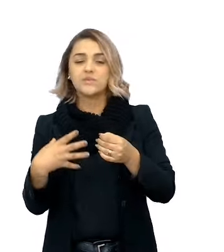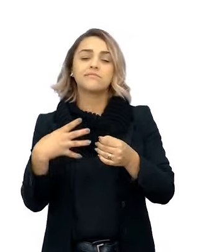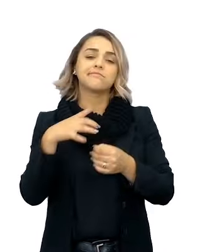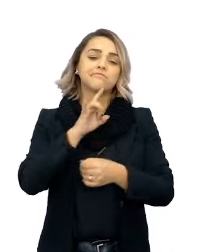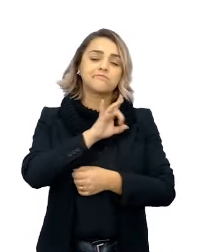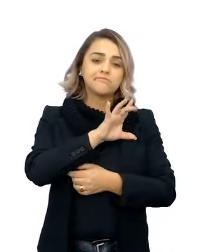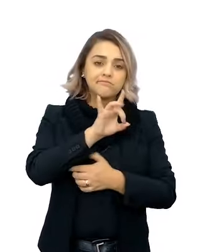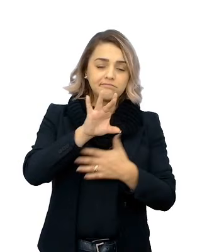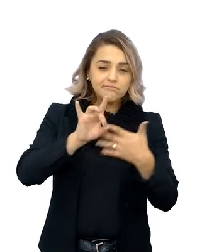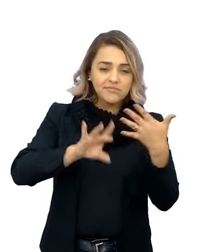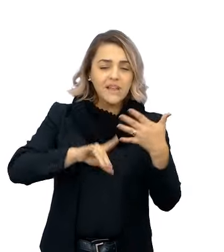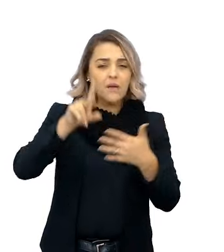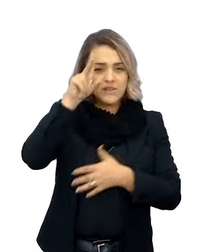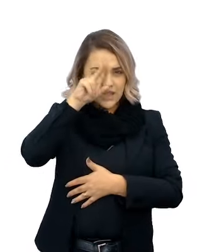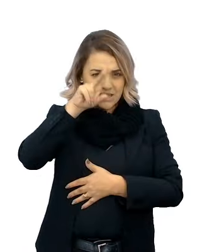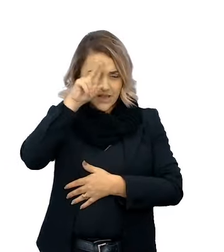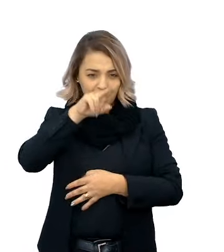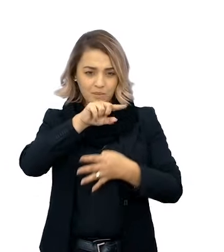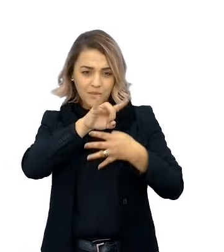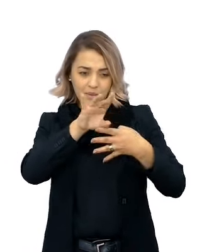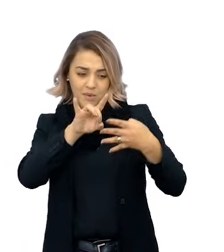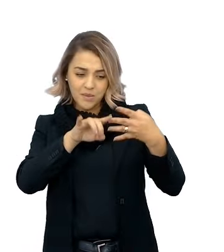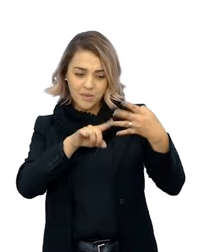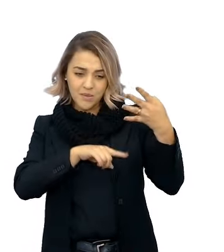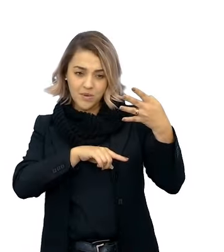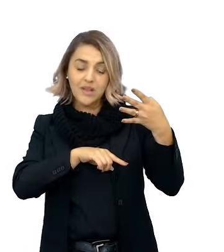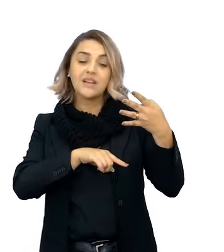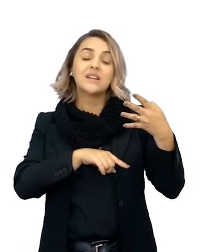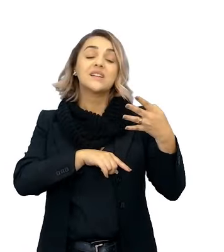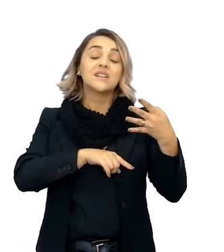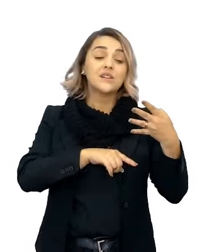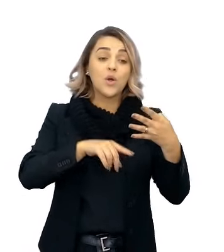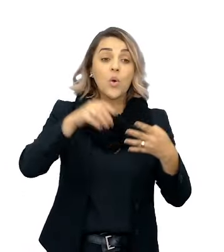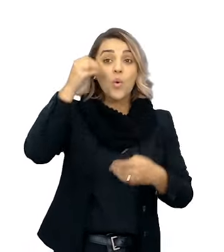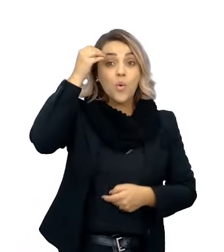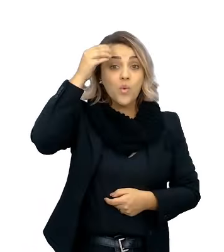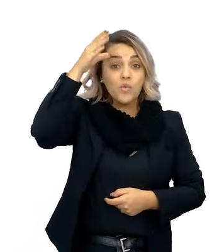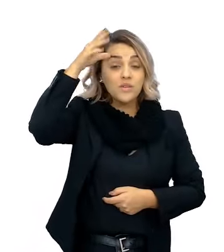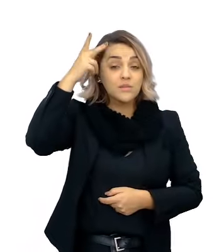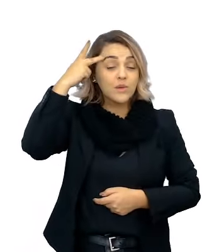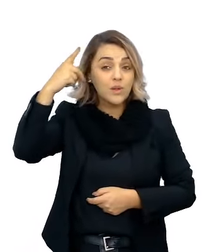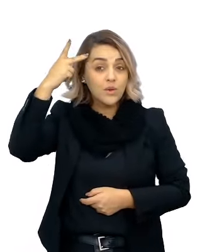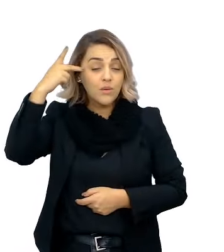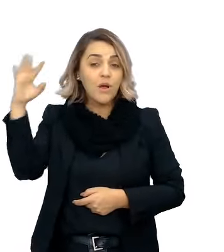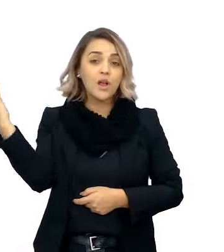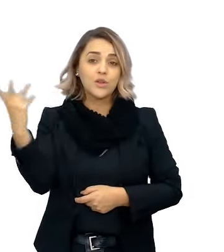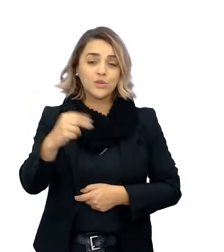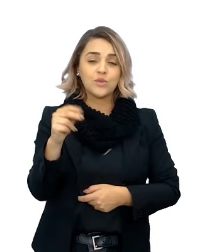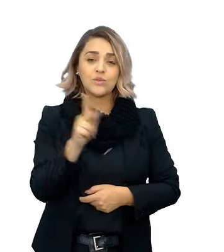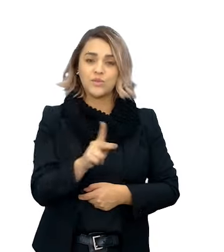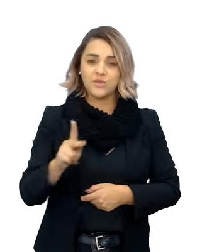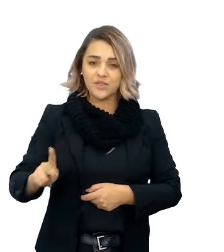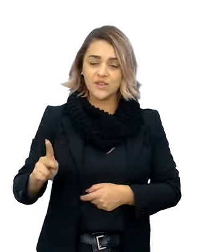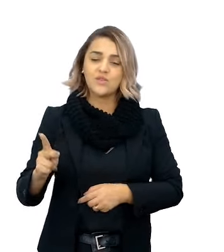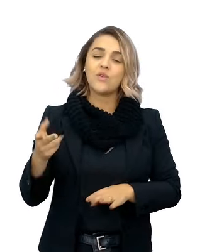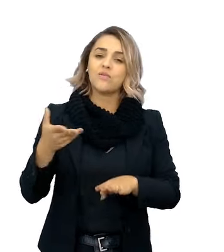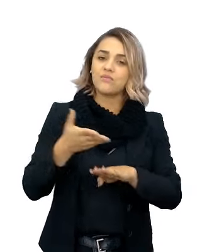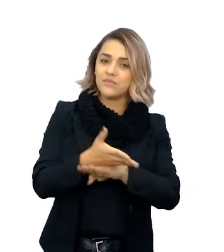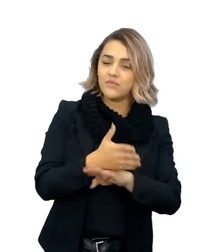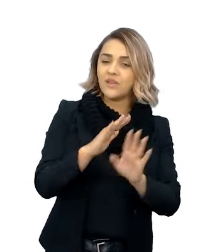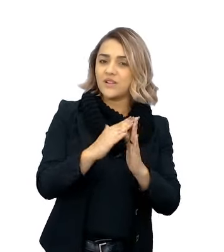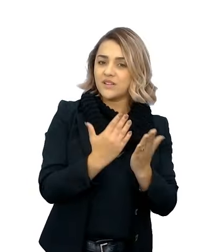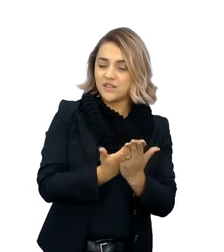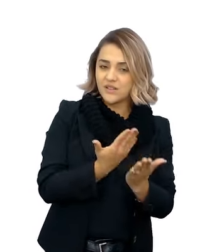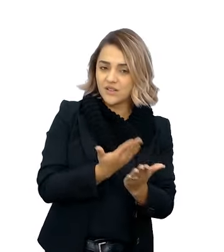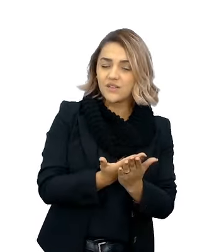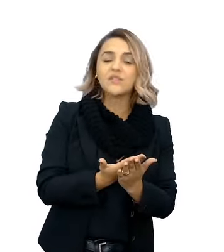conversamos, né, o conhecimento comum é aquele que toda pessoa, o profissional que for, passou pelos bancos da escola,